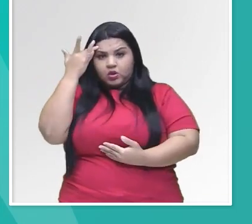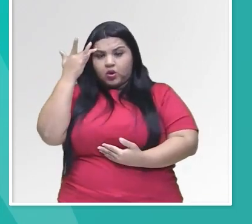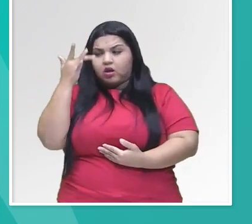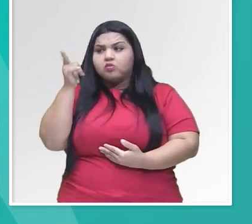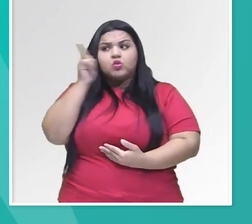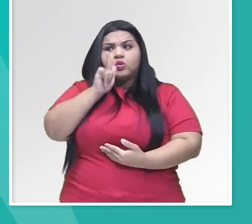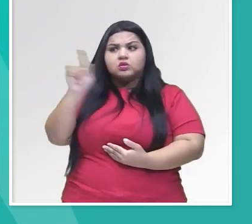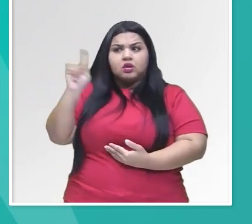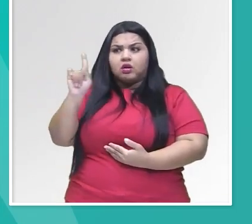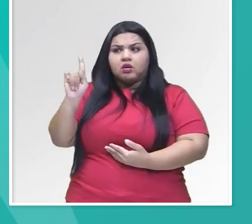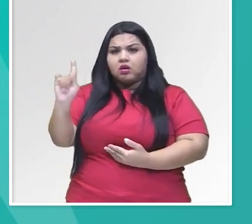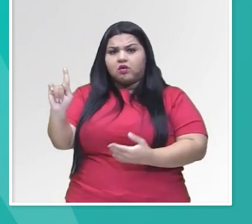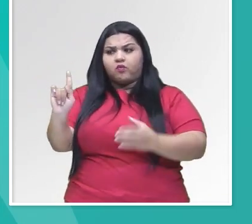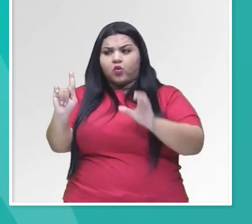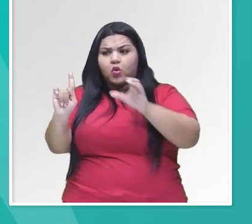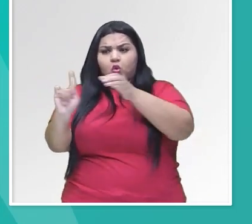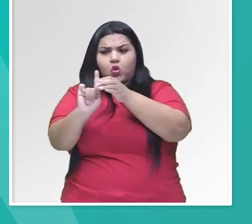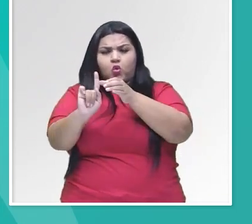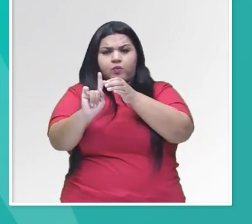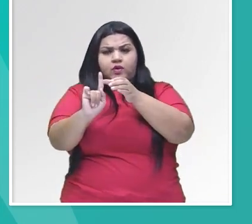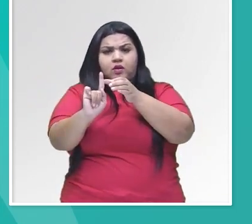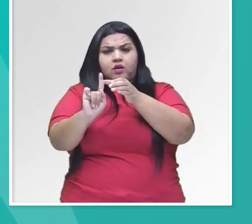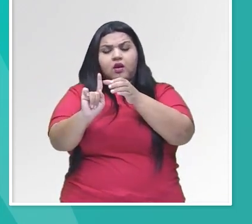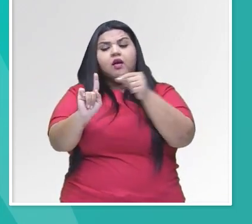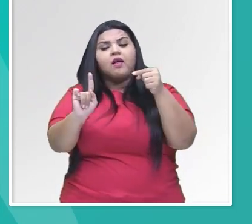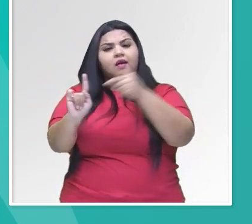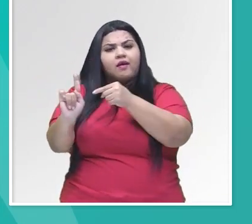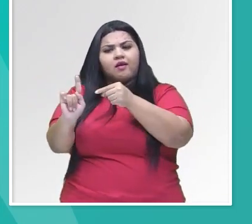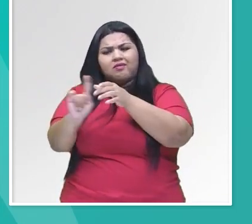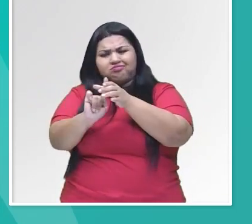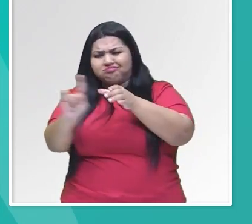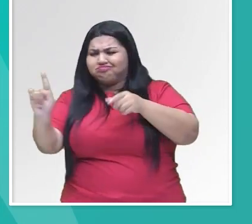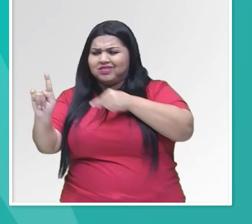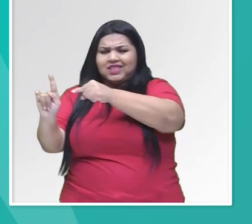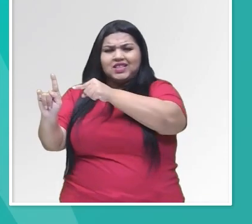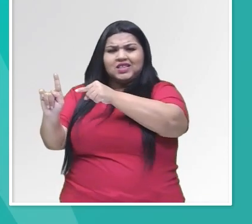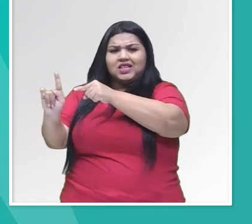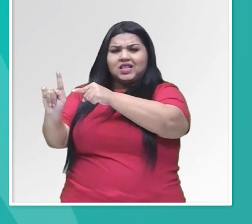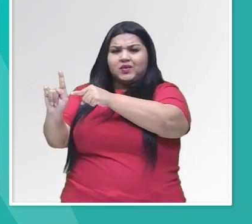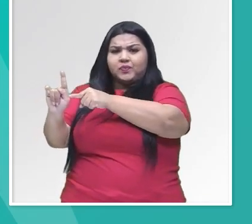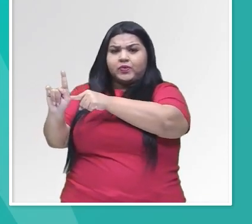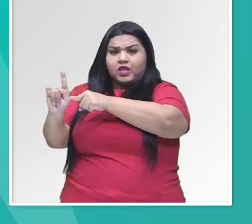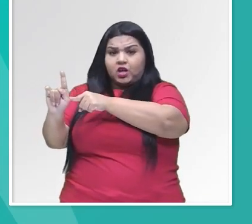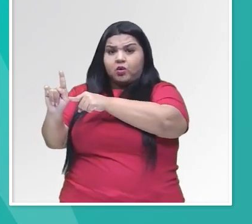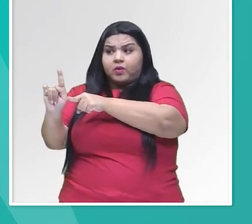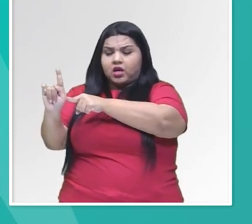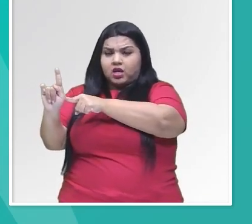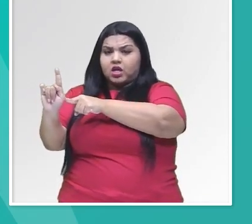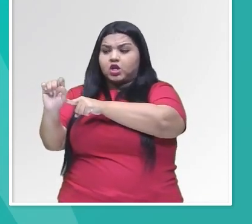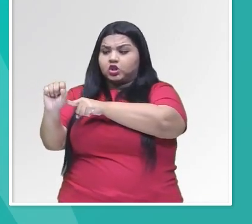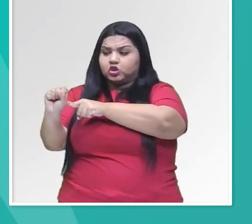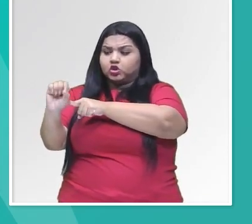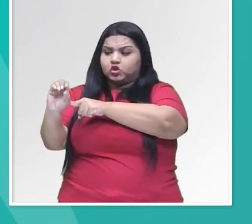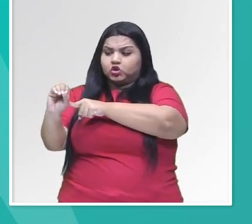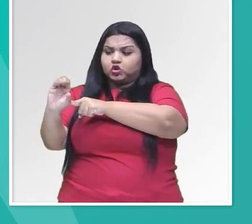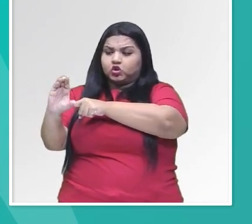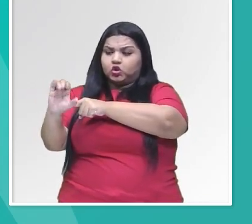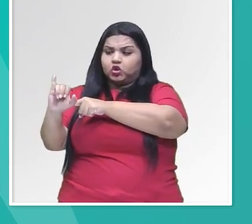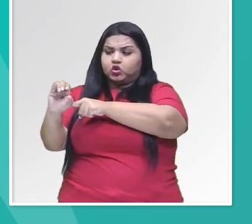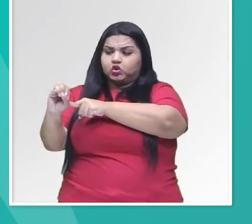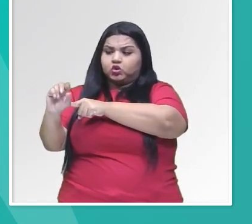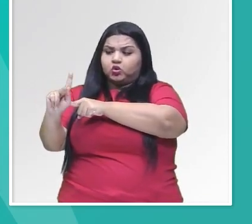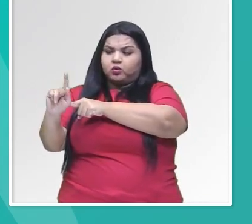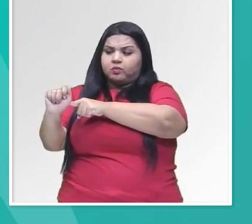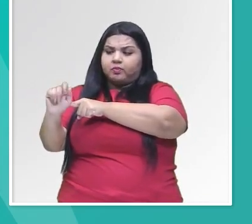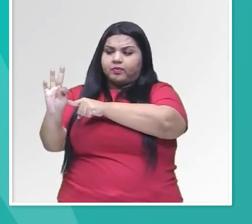consegue conviver em grupo, ela é classificada como um sociopata. A pessoa que não se adequa ao